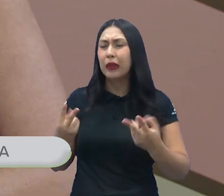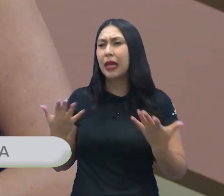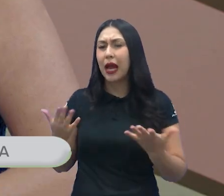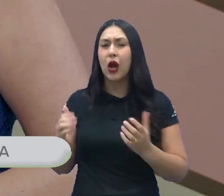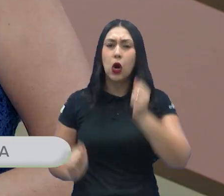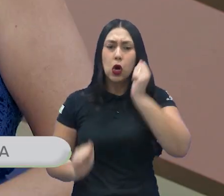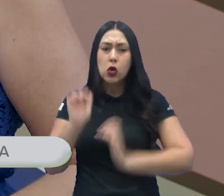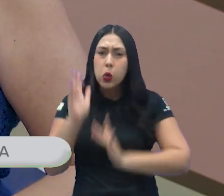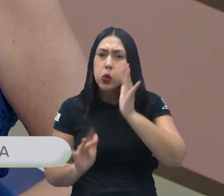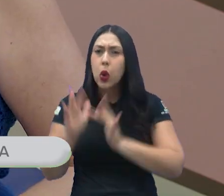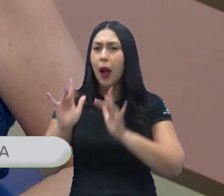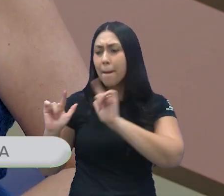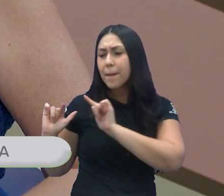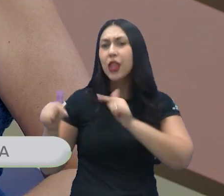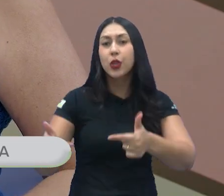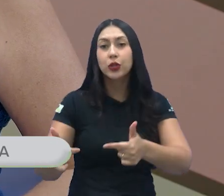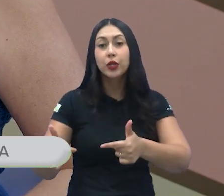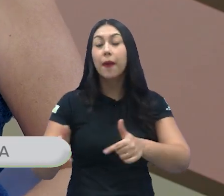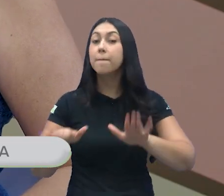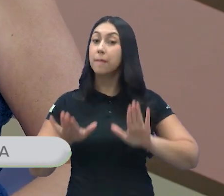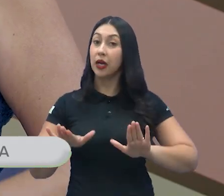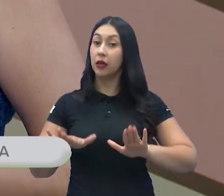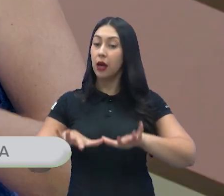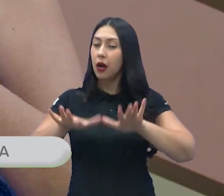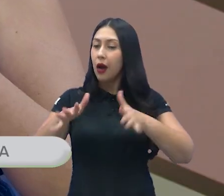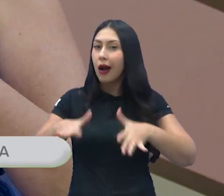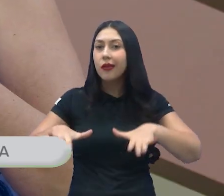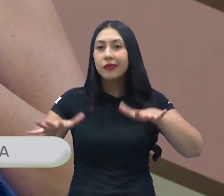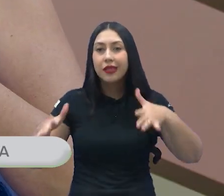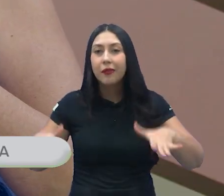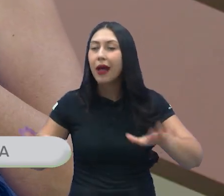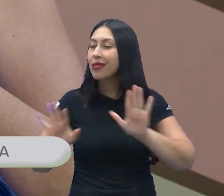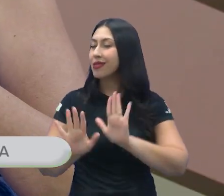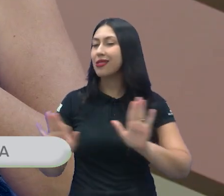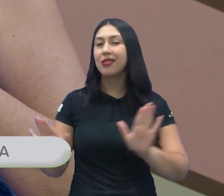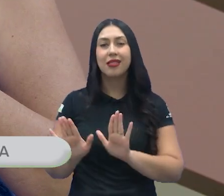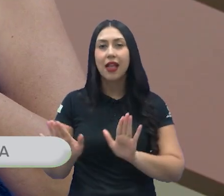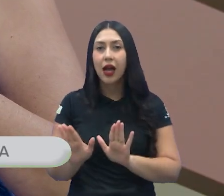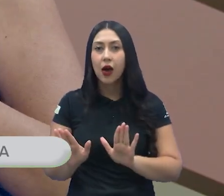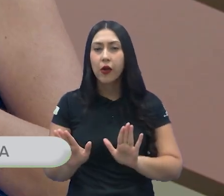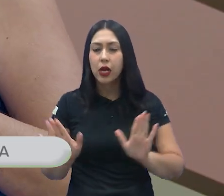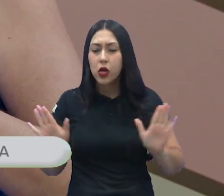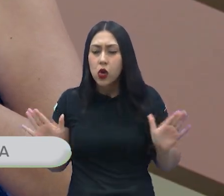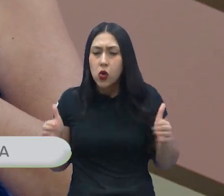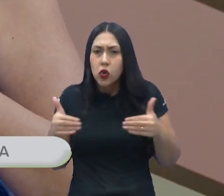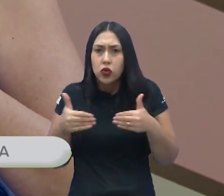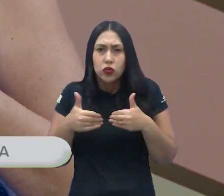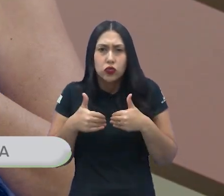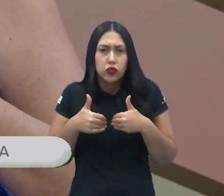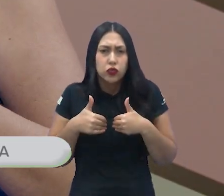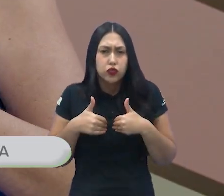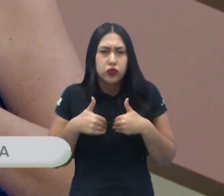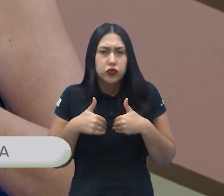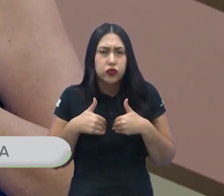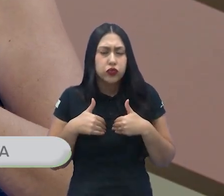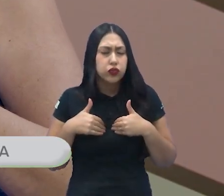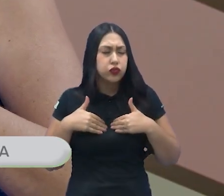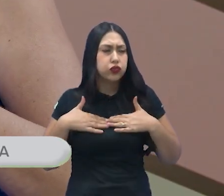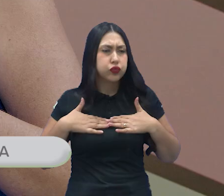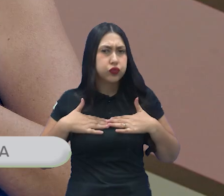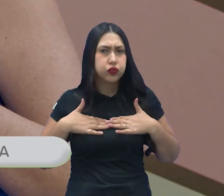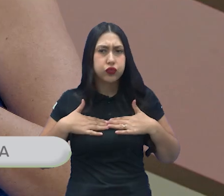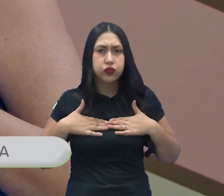né? O fleumático não. O fleumático, ele fica muito dentro dele. O mundo interno dele é muito